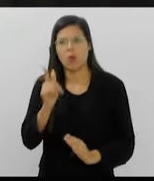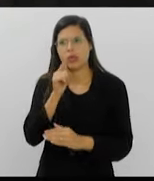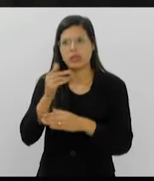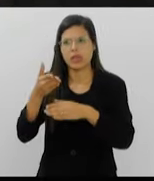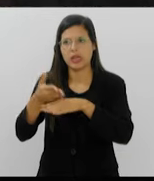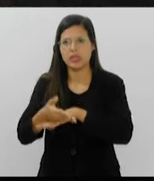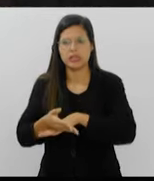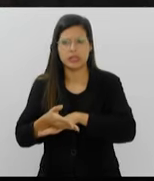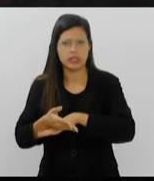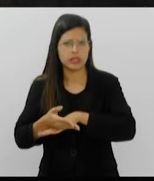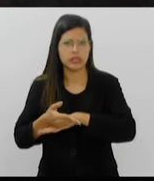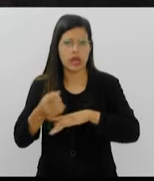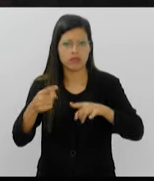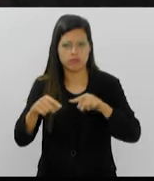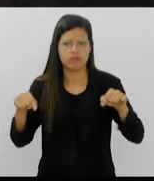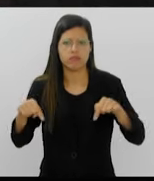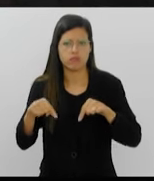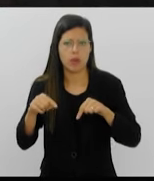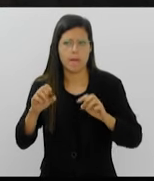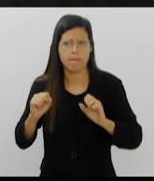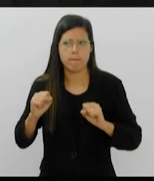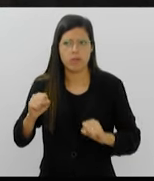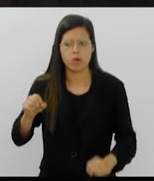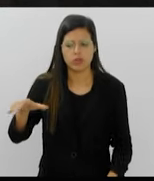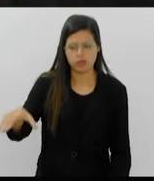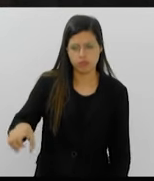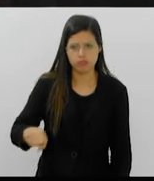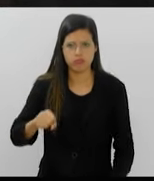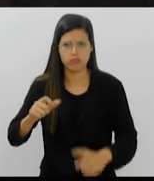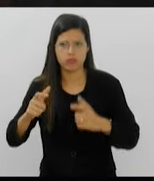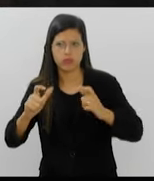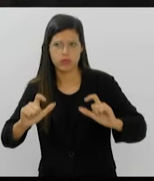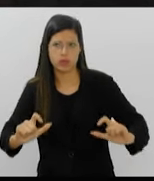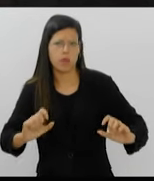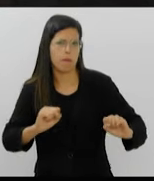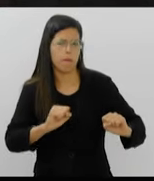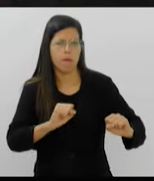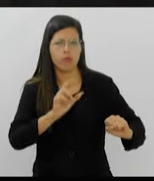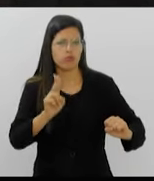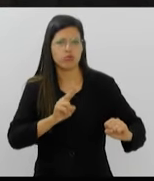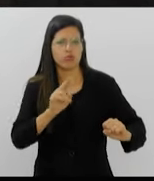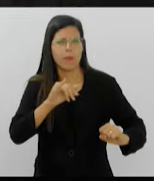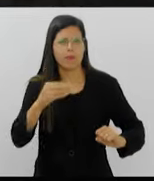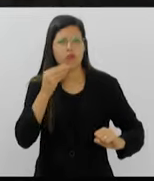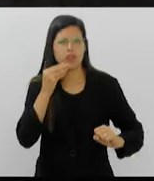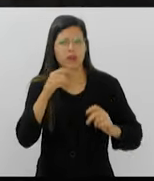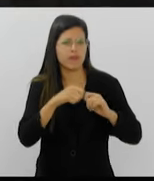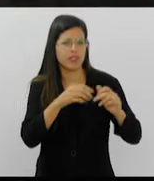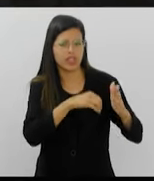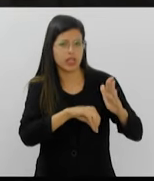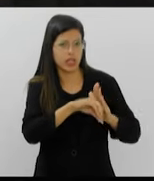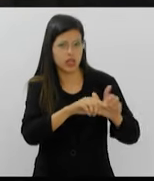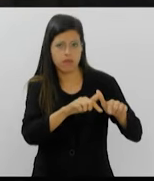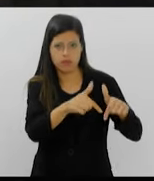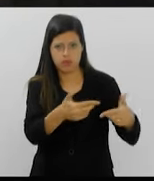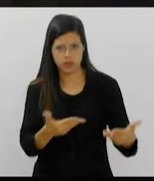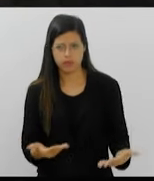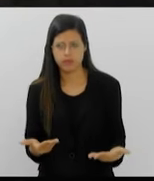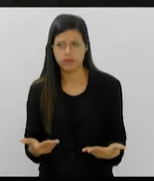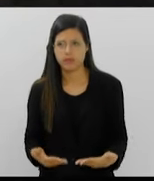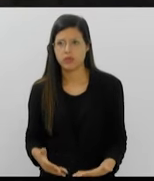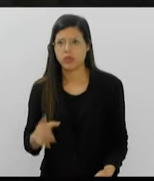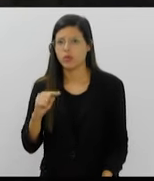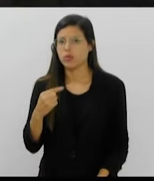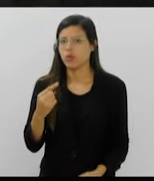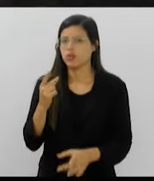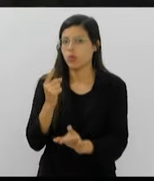pode pegar uma placa daquela e usar como placa firma para poder cometer crime. Nós achamos, presidente, chassi de